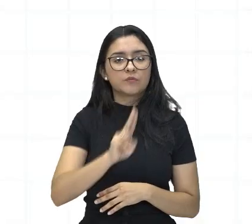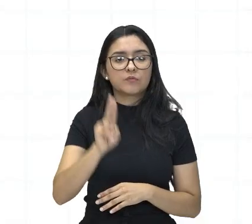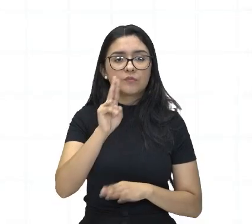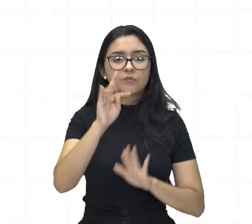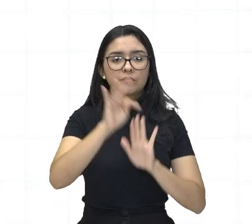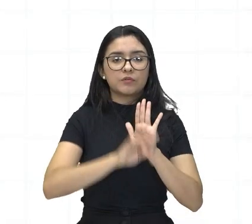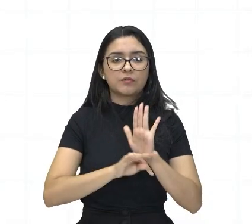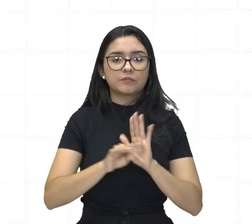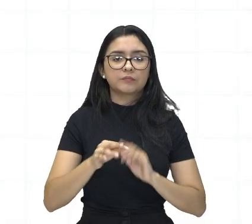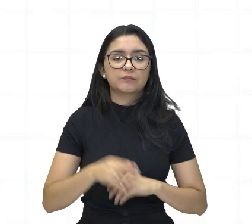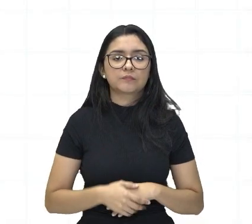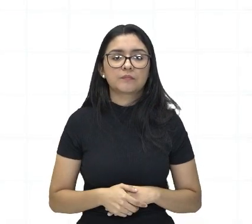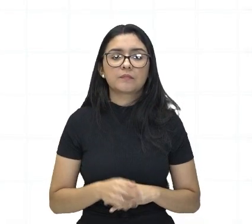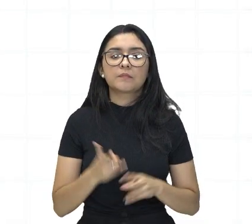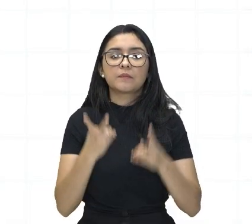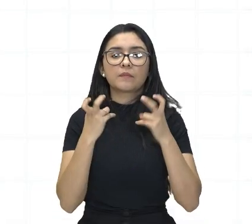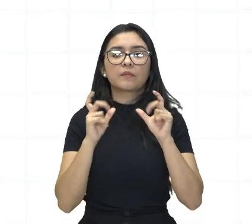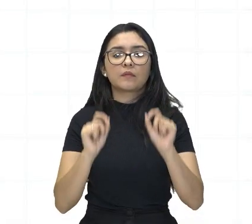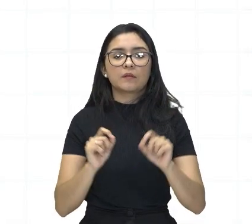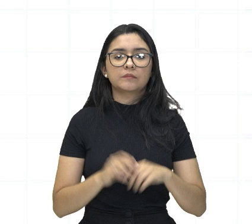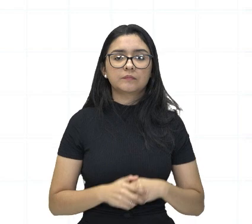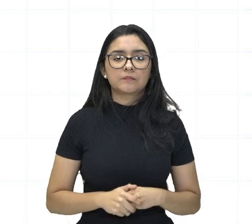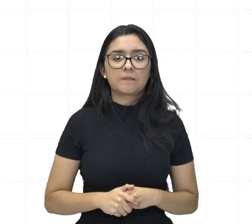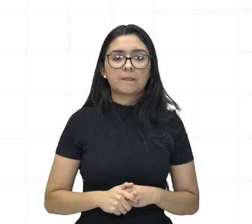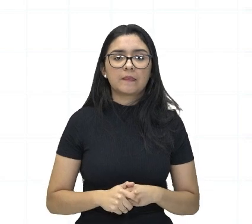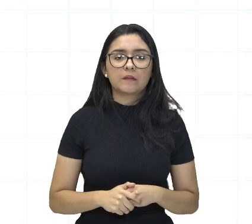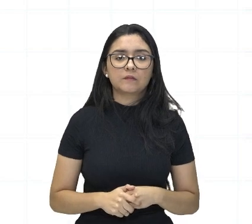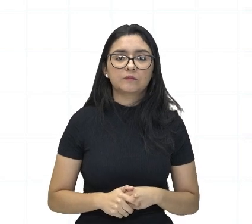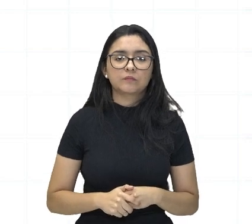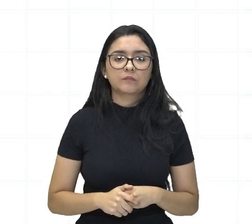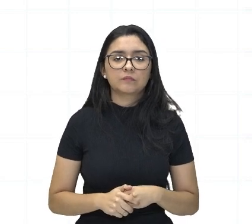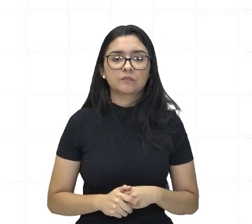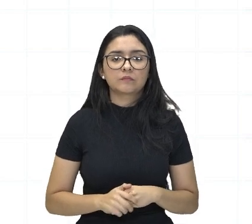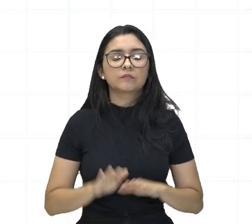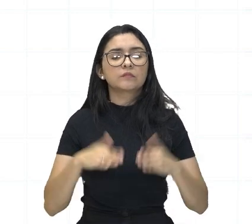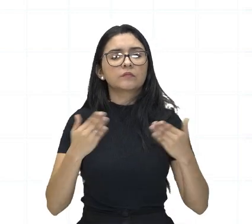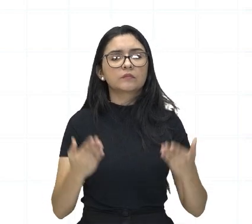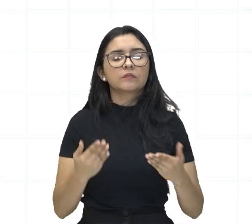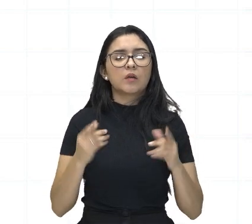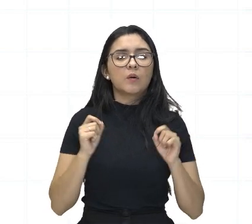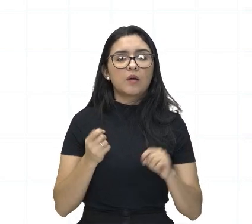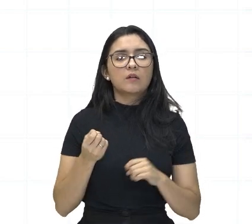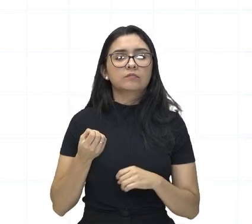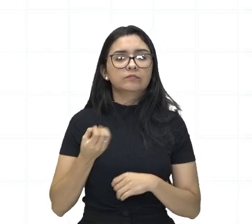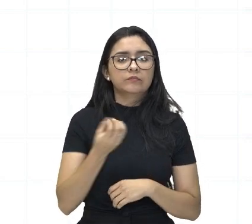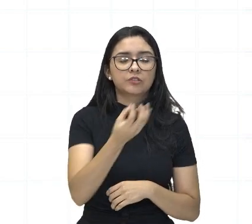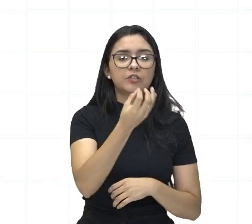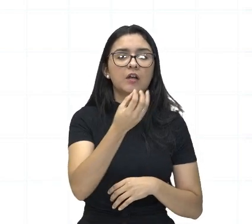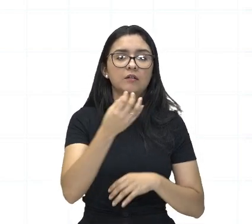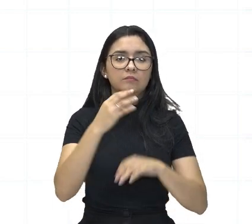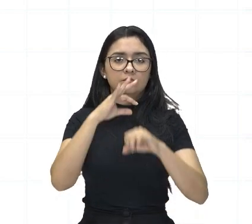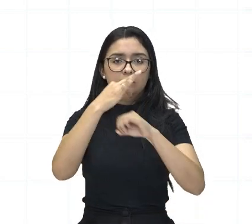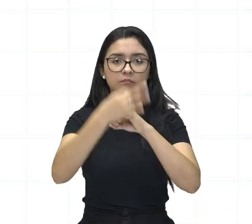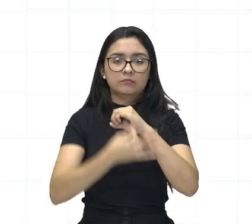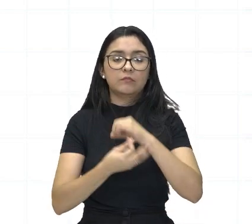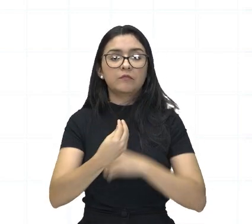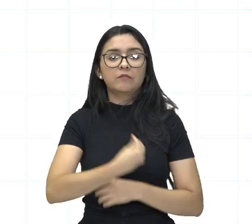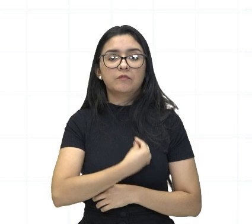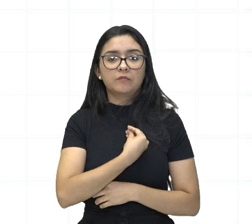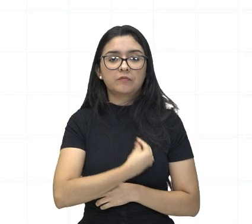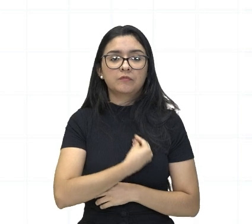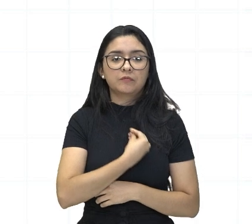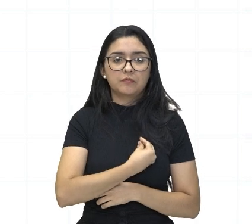para vocês. Olha só, embora veja méritos na ideia de colonizar Marte para expandir